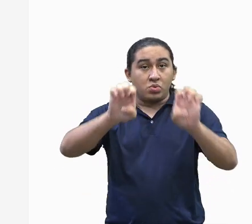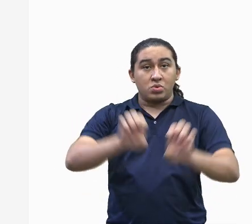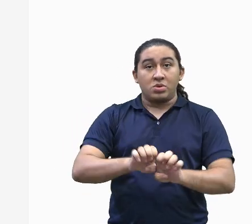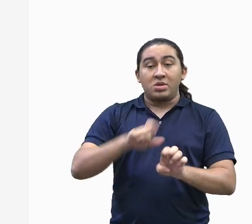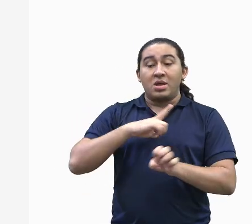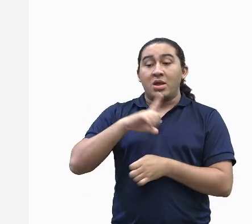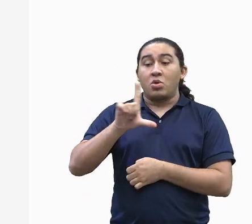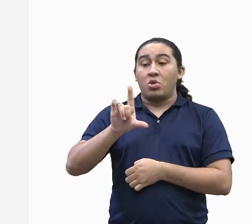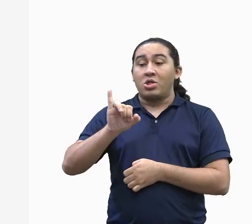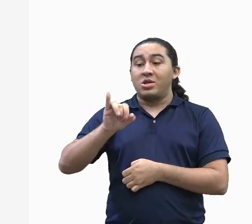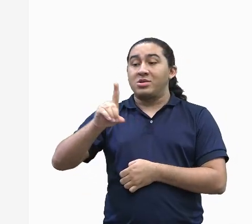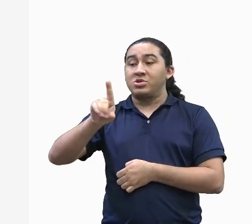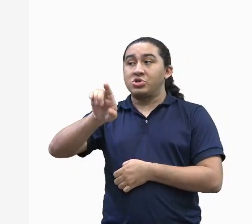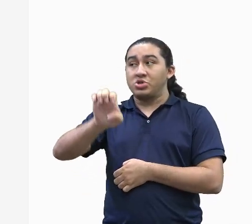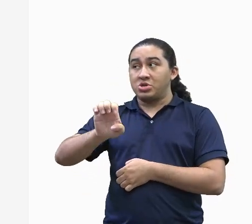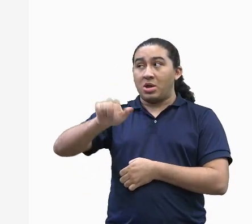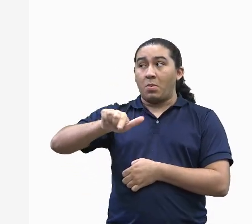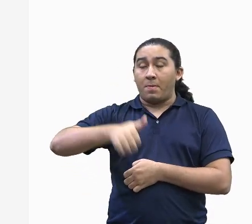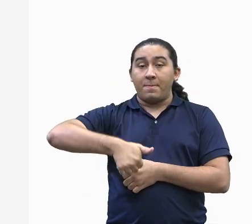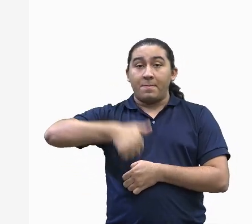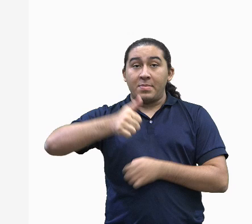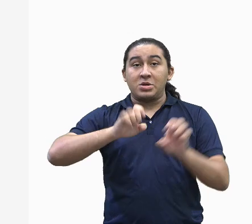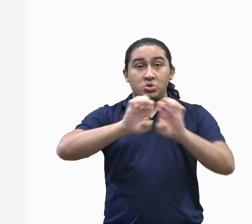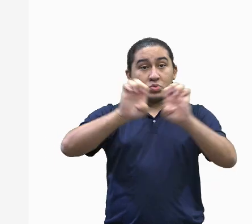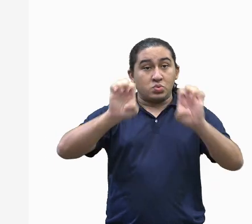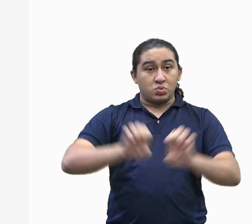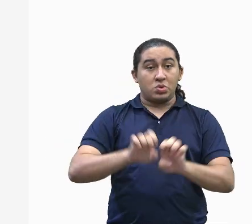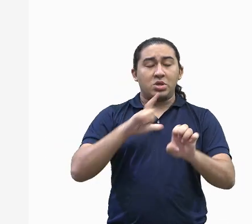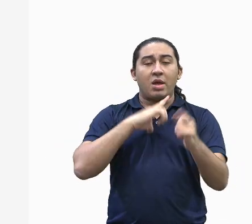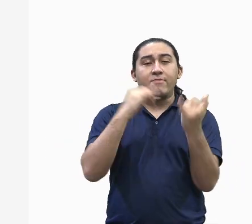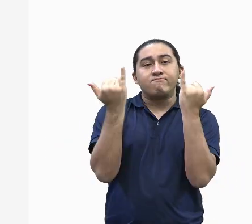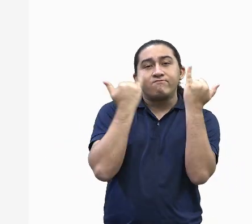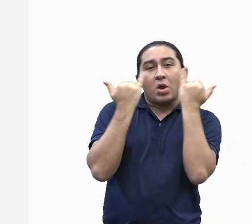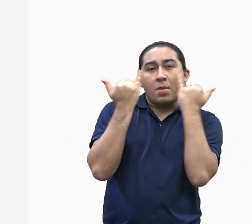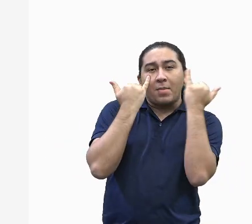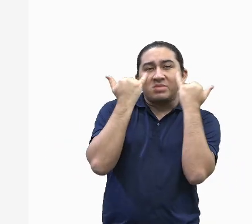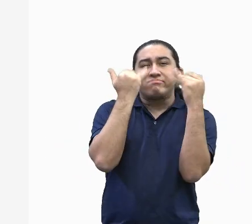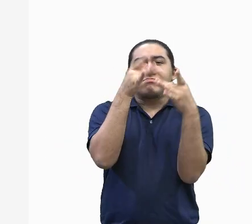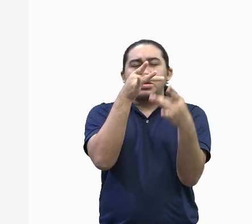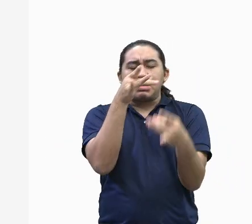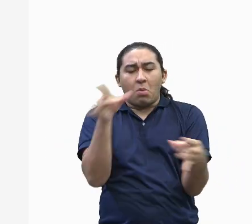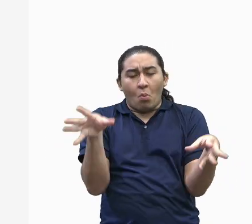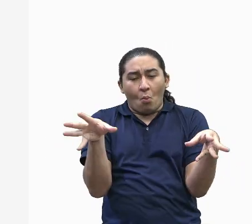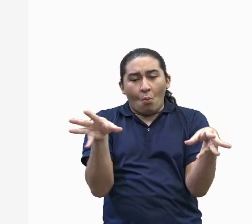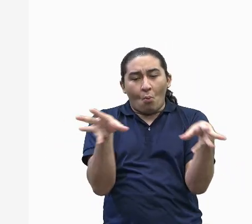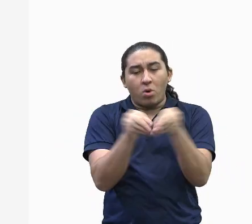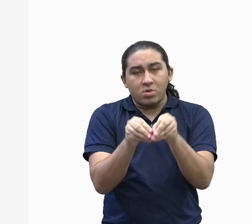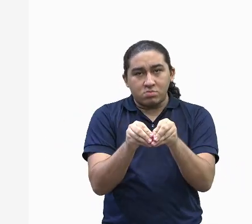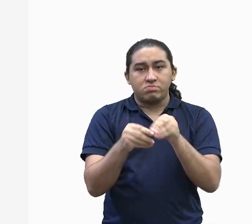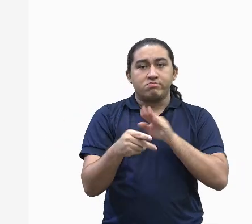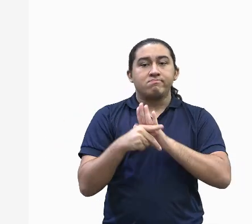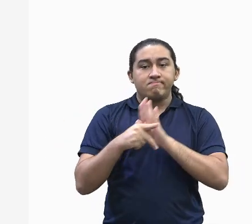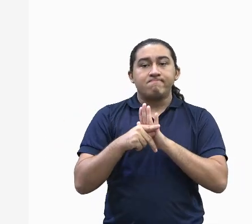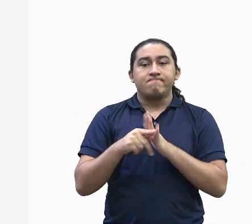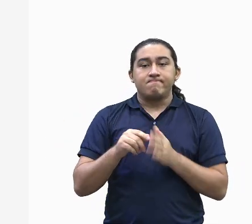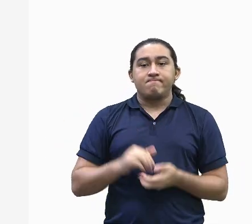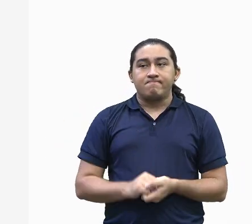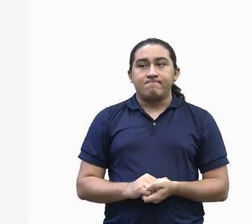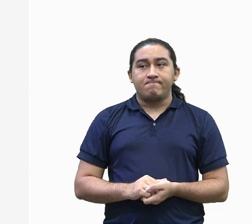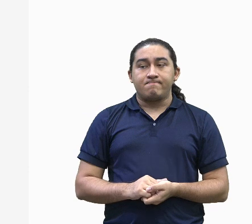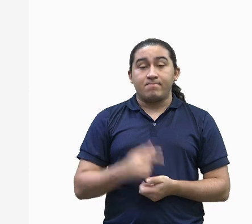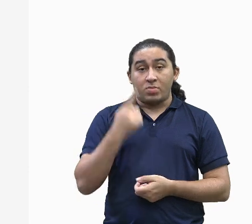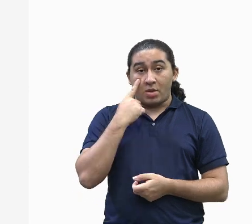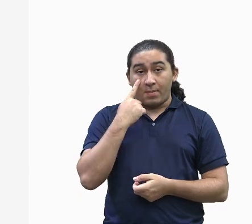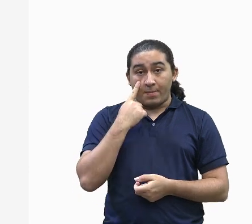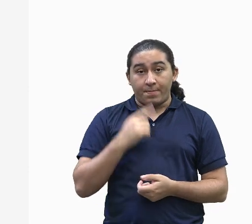vem primeiro, é o que vai trazer as informações bem condensadas sobre a notícia. Vamos